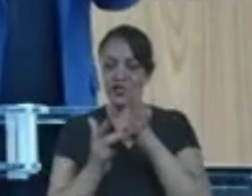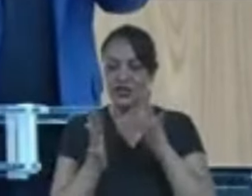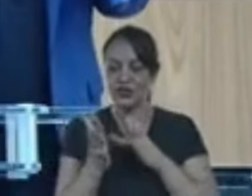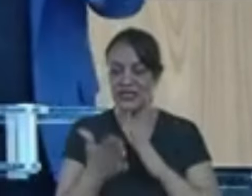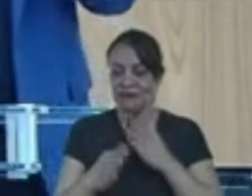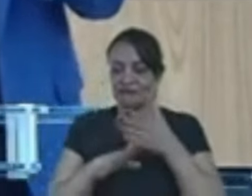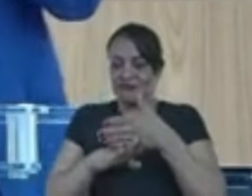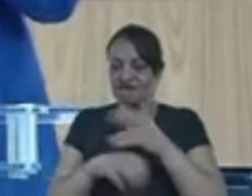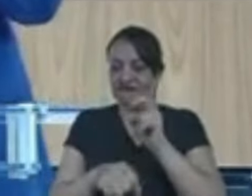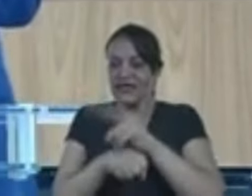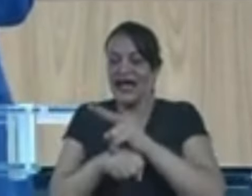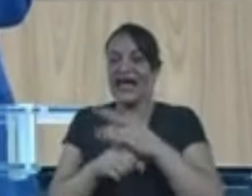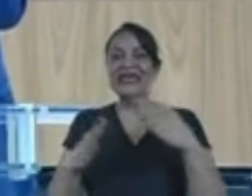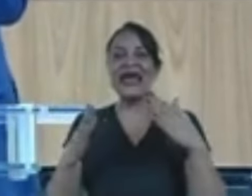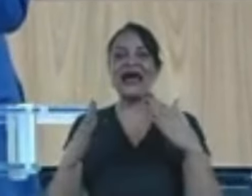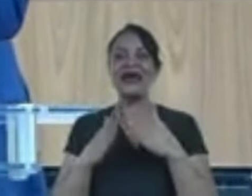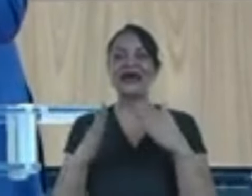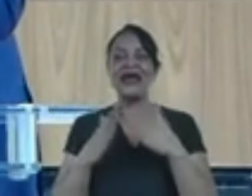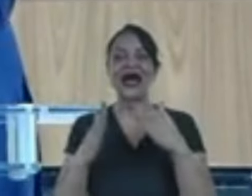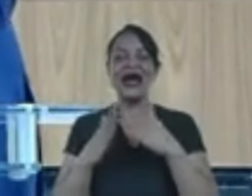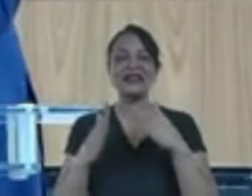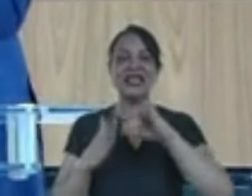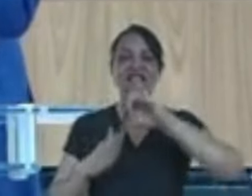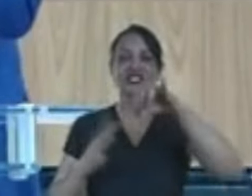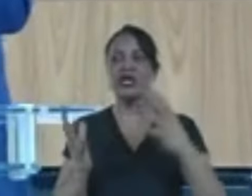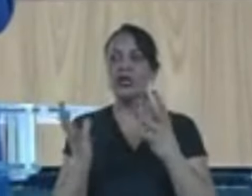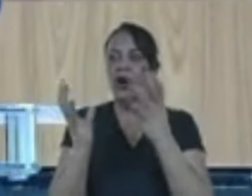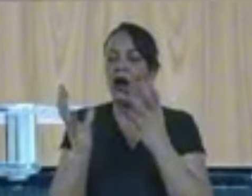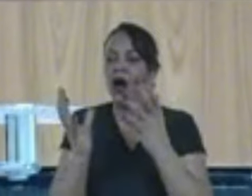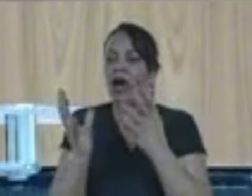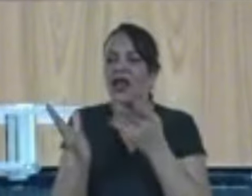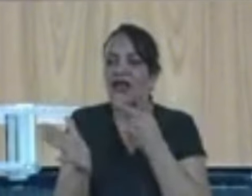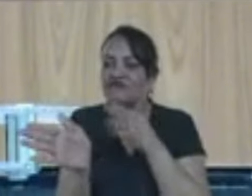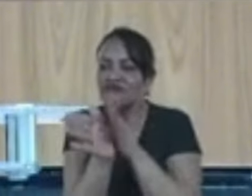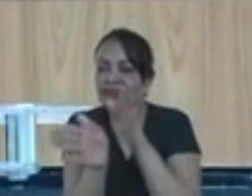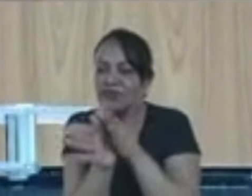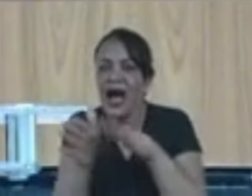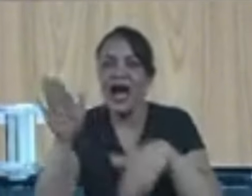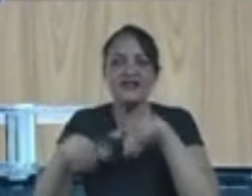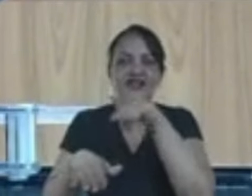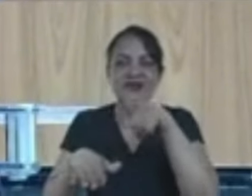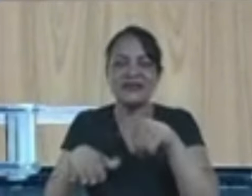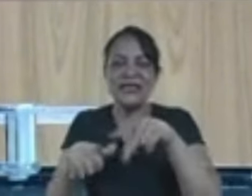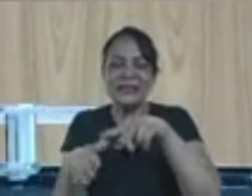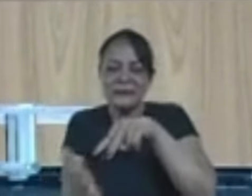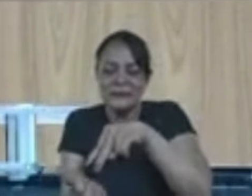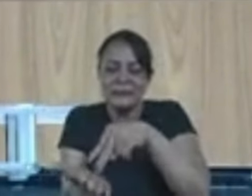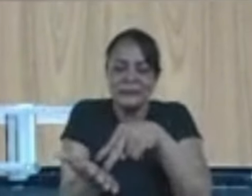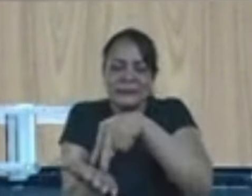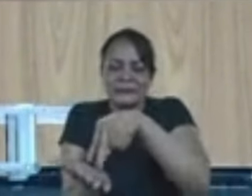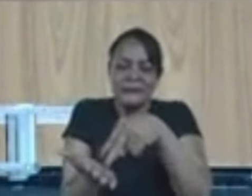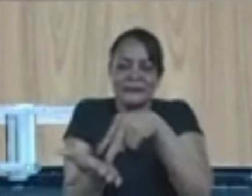poderia mudar, assim como ele olha para nós. Você pode cair, mas ele quer te levantar, porque diz a Bíblia.